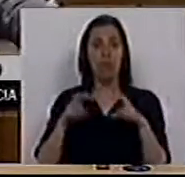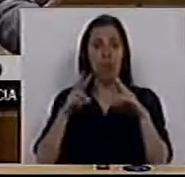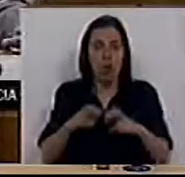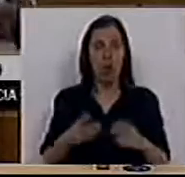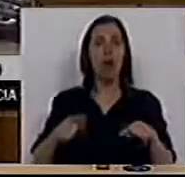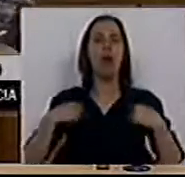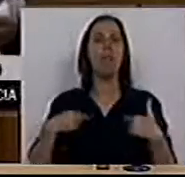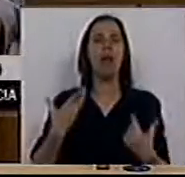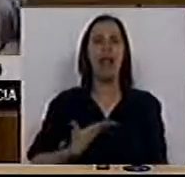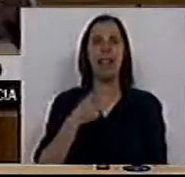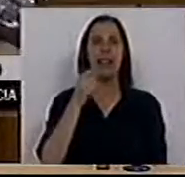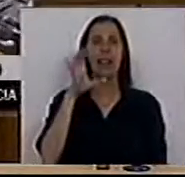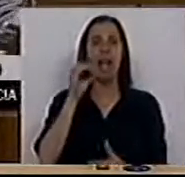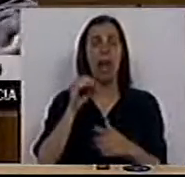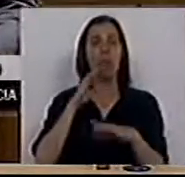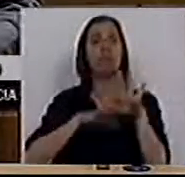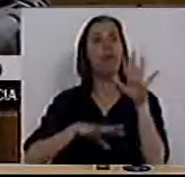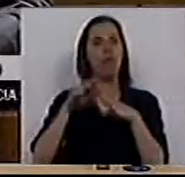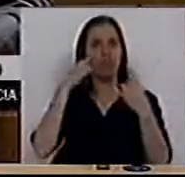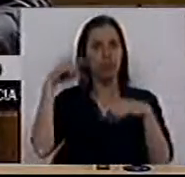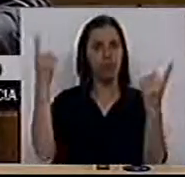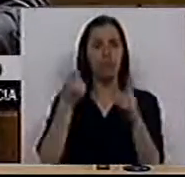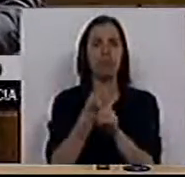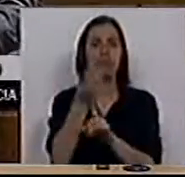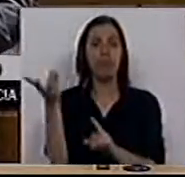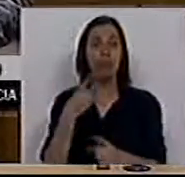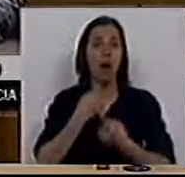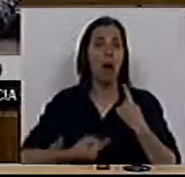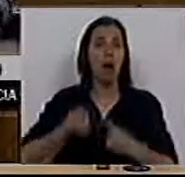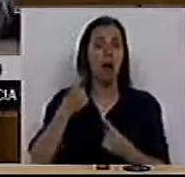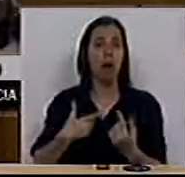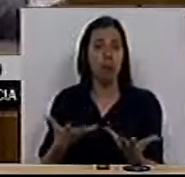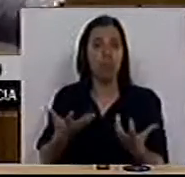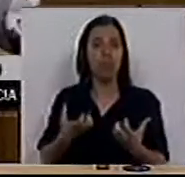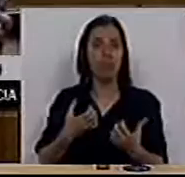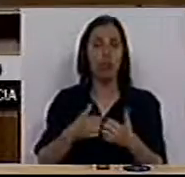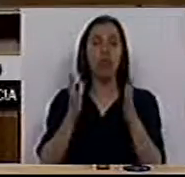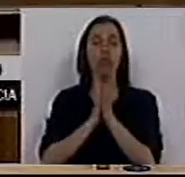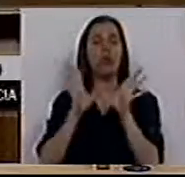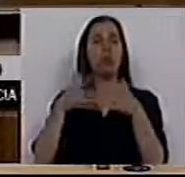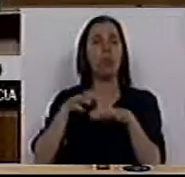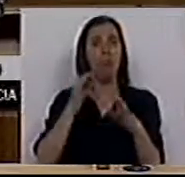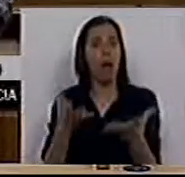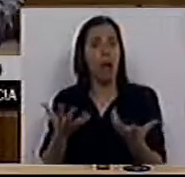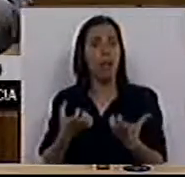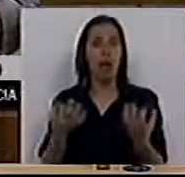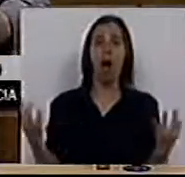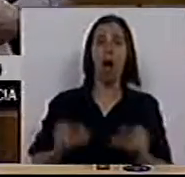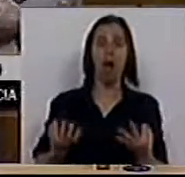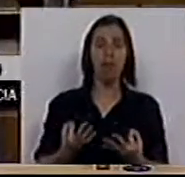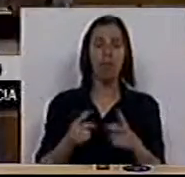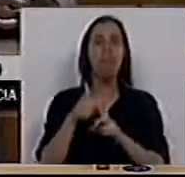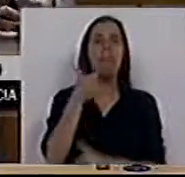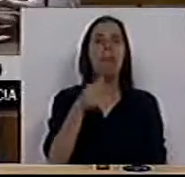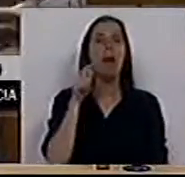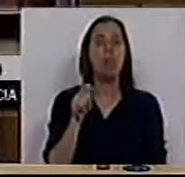a própria DECO fez a amplificação de muitas das queixas que temos recebido, que todos os grupos parlamentares têm recebido, e